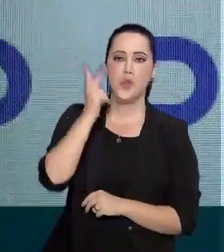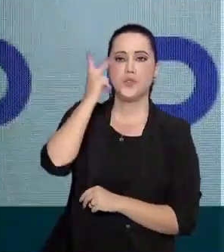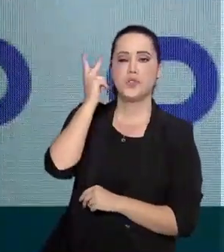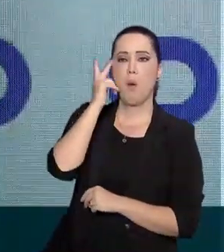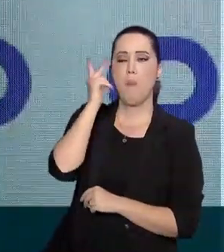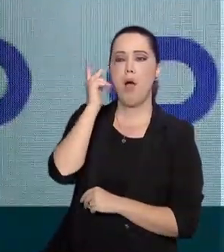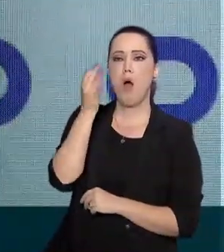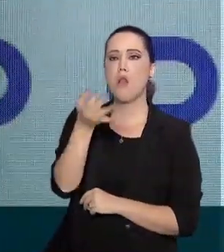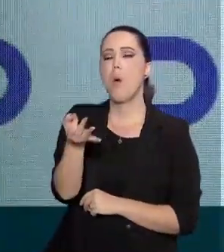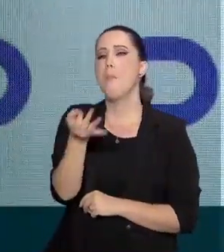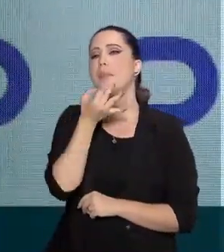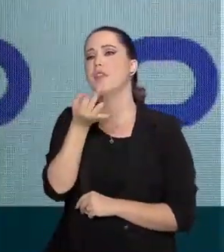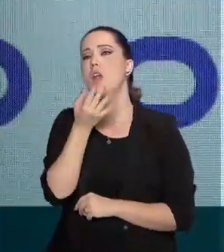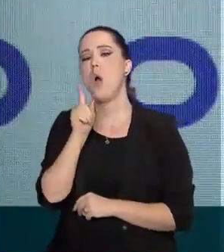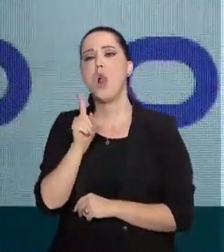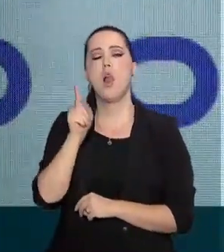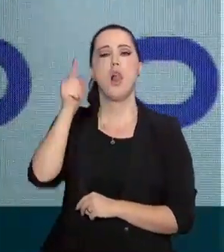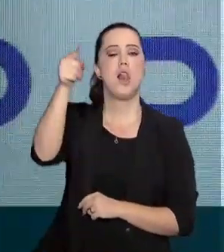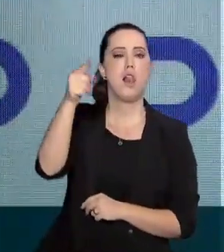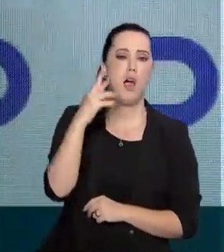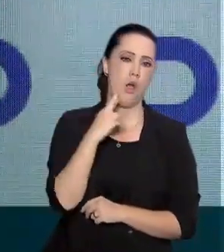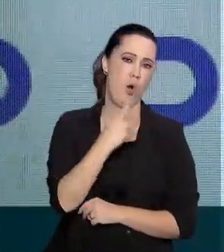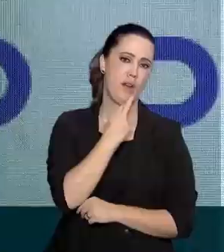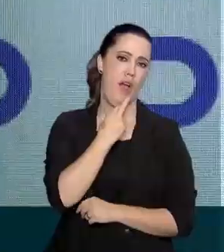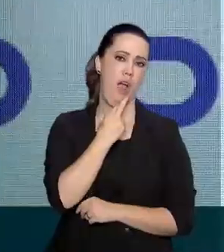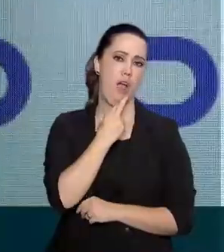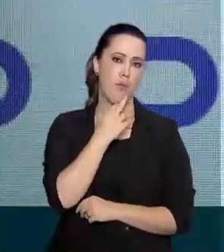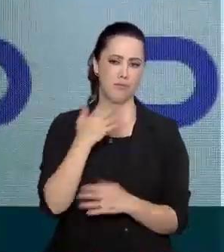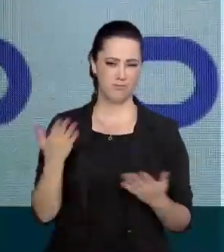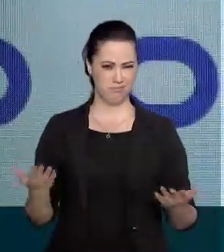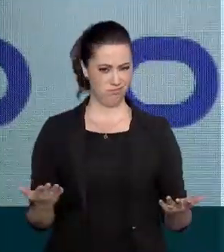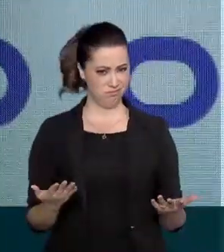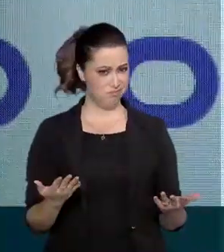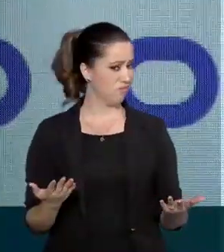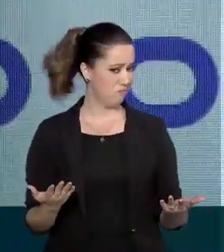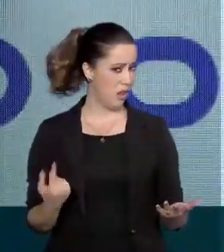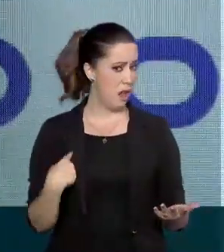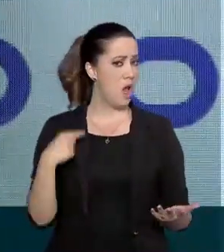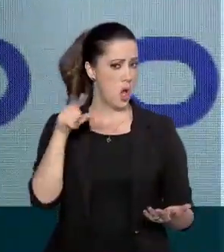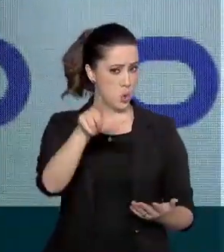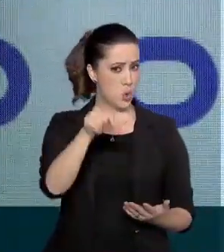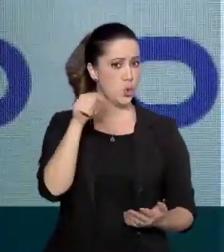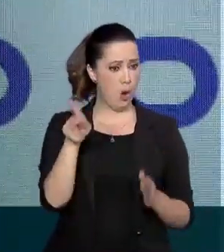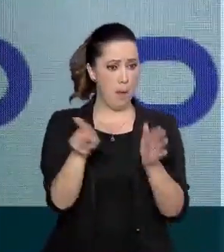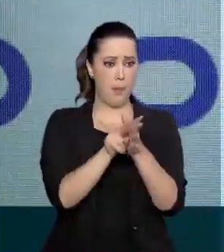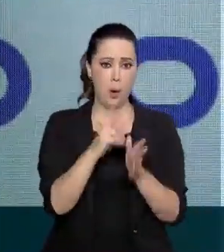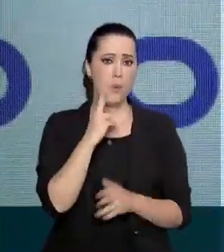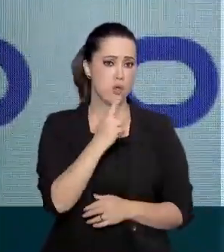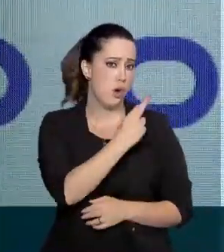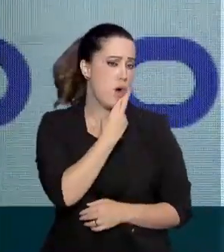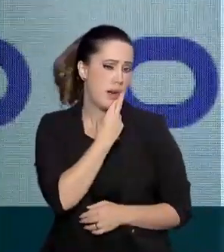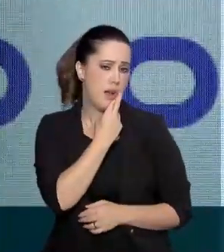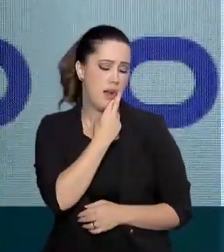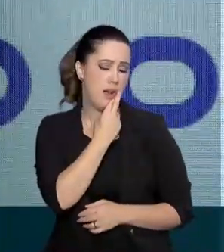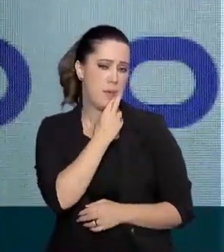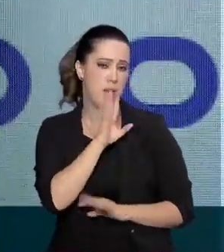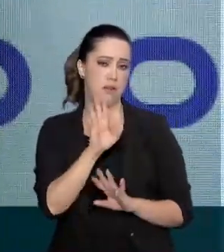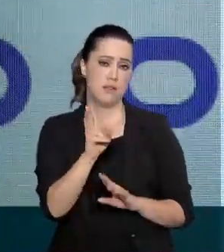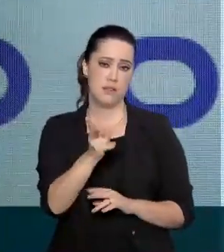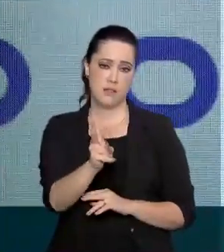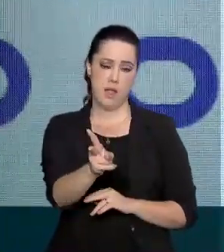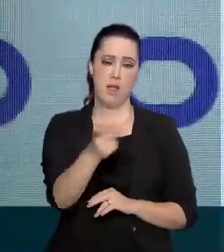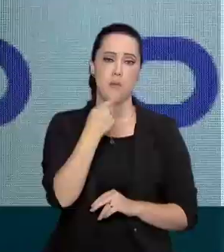temos a ver com a questão ambiental de Roraima? Quem tem que decidir é lá, a Assembleia Legislativa de Roraima, não nós aqui. Sempre